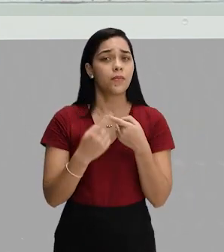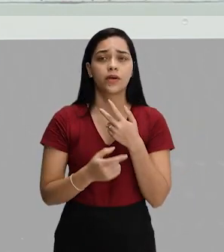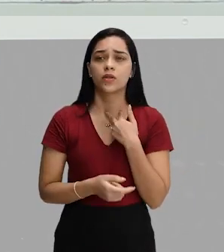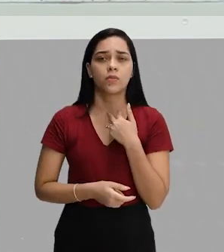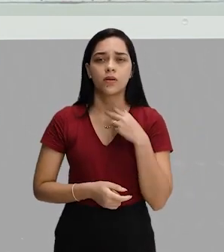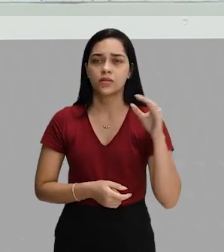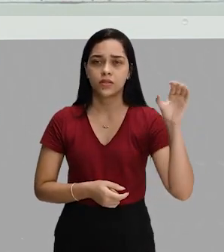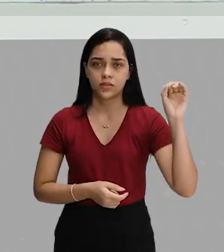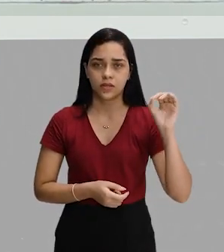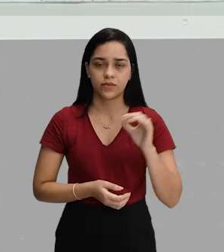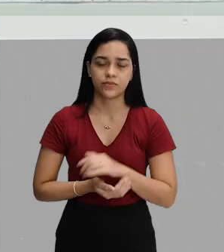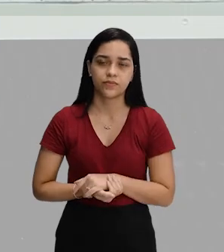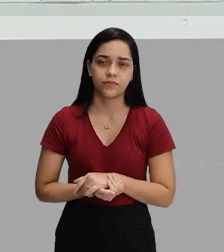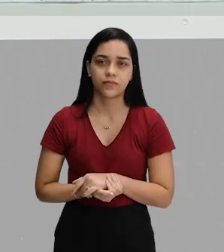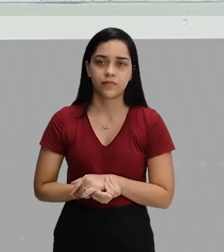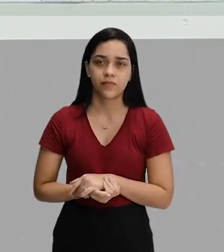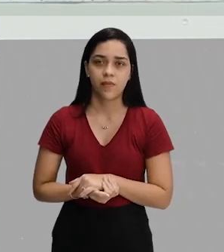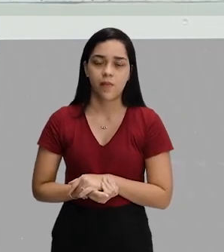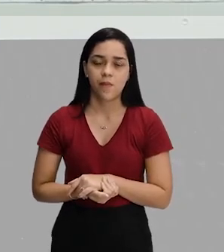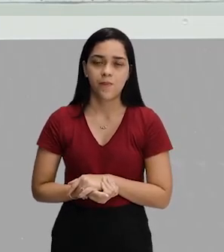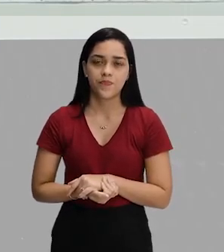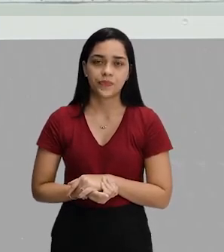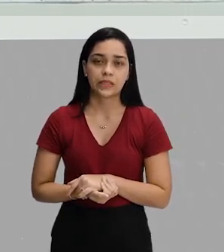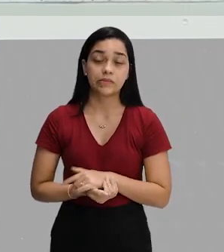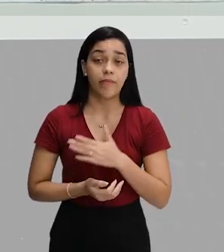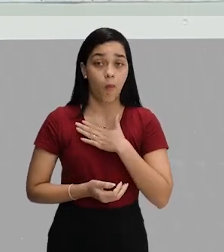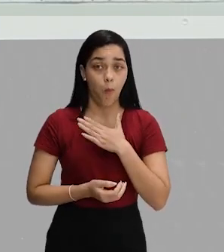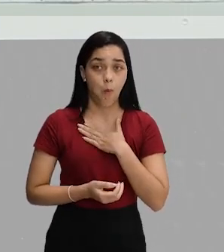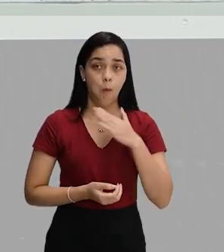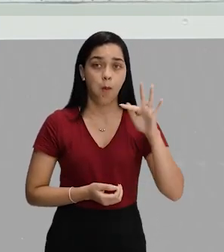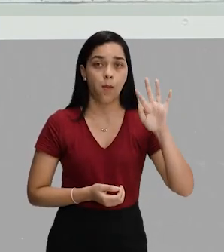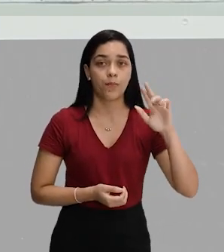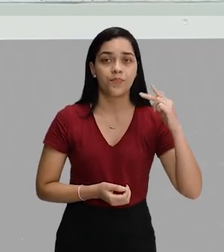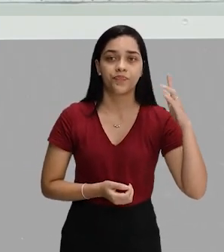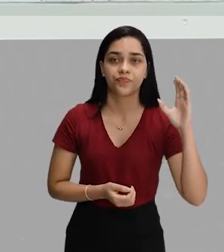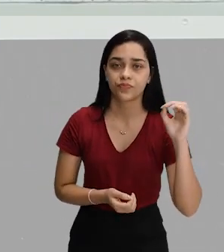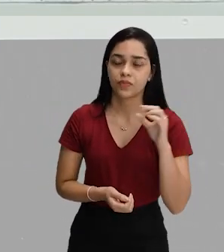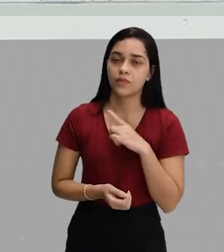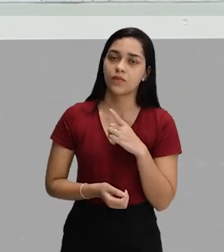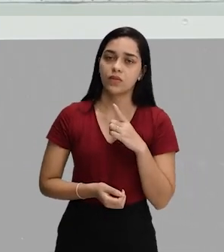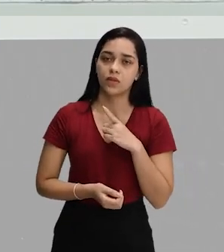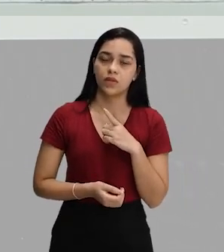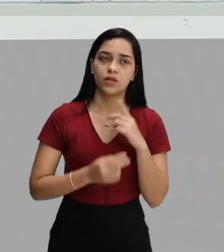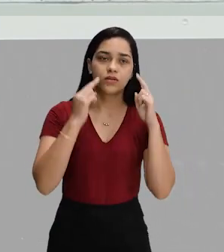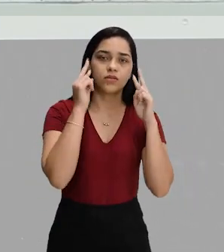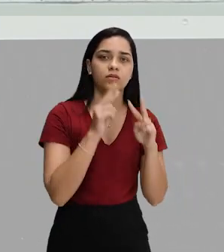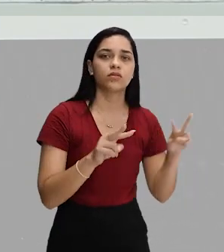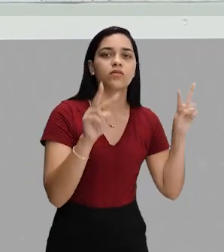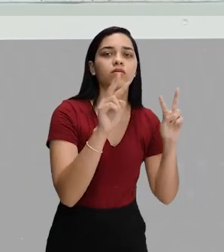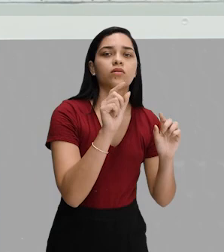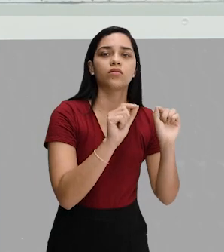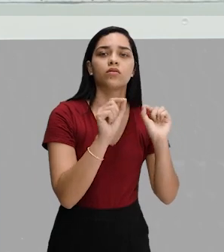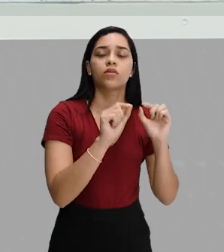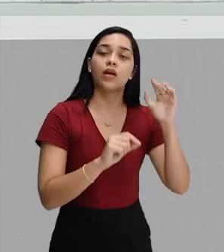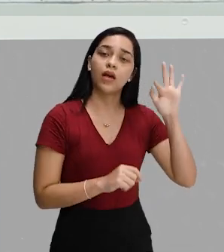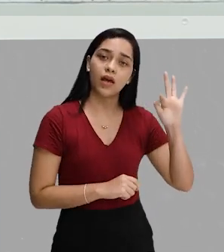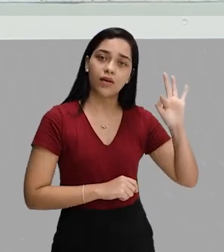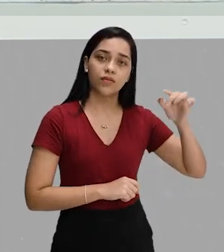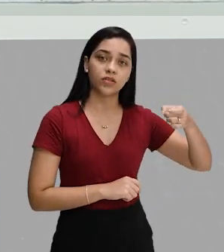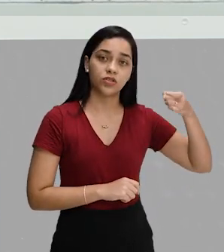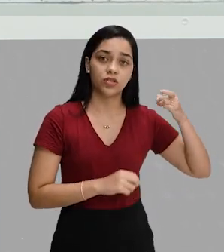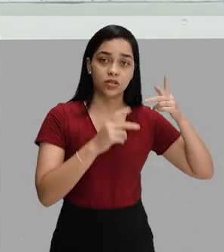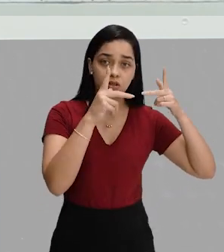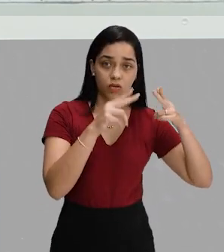zero, tá? Tais que a minha função vai ter essa carinha aqui, ó. F de